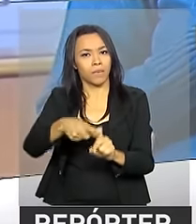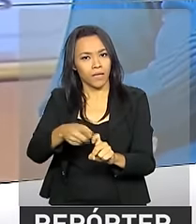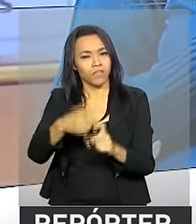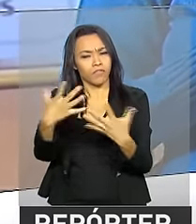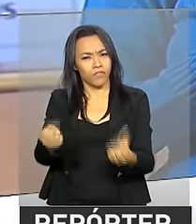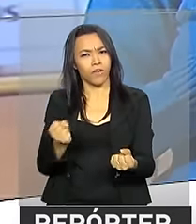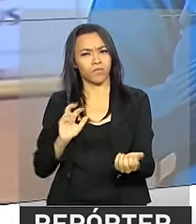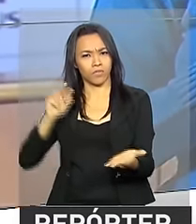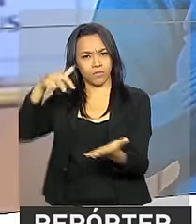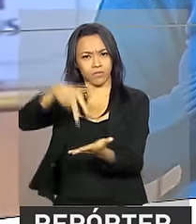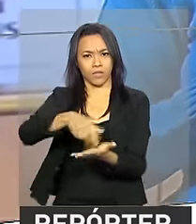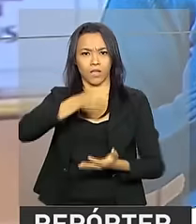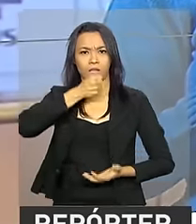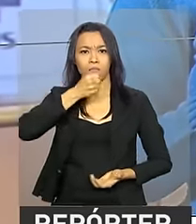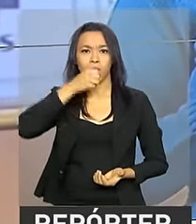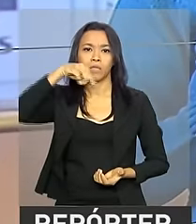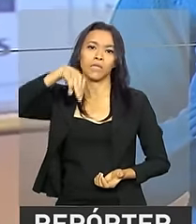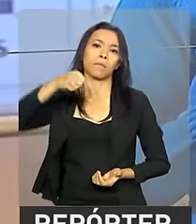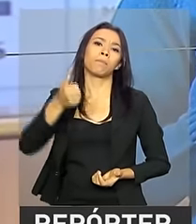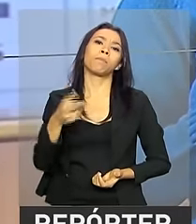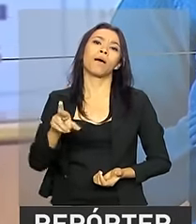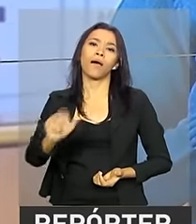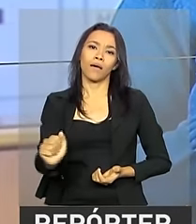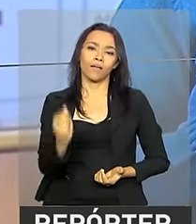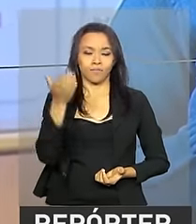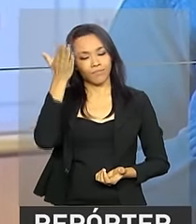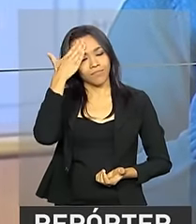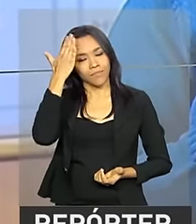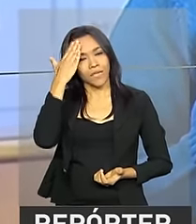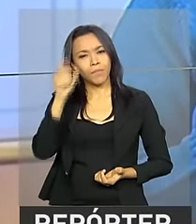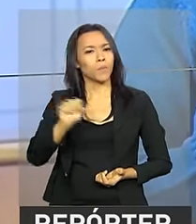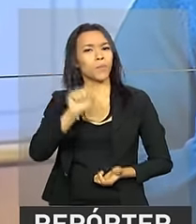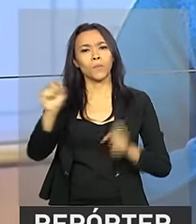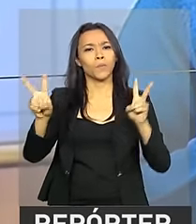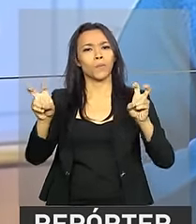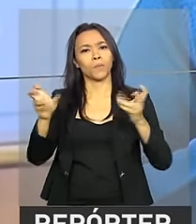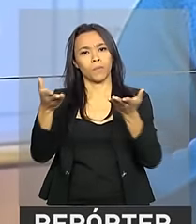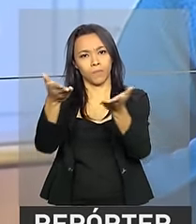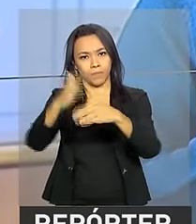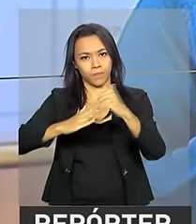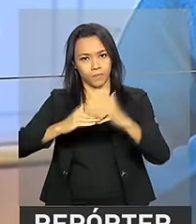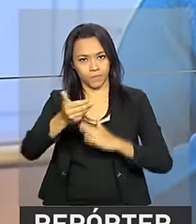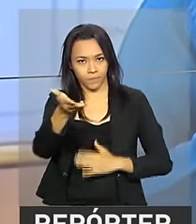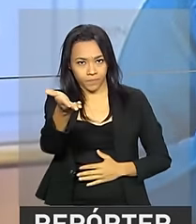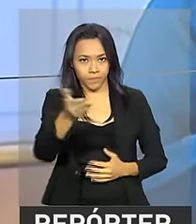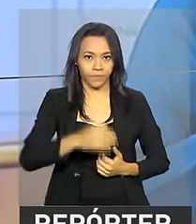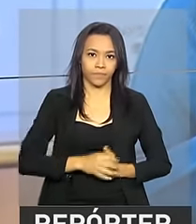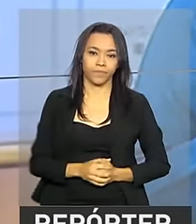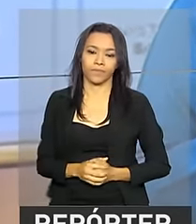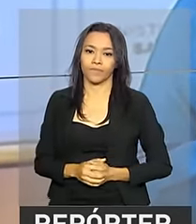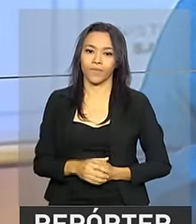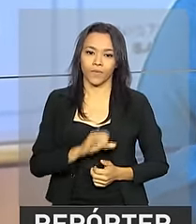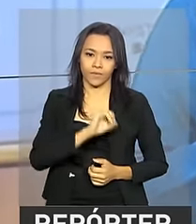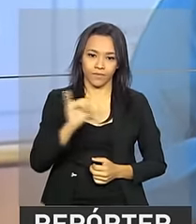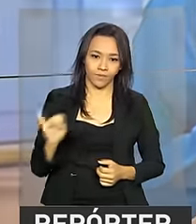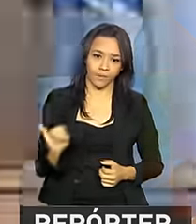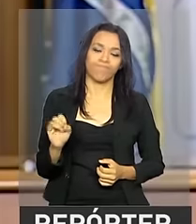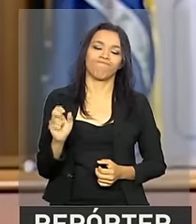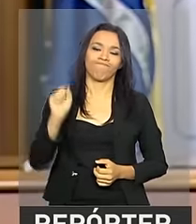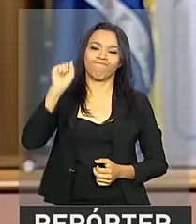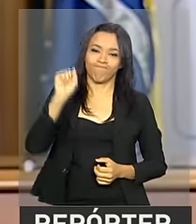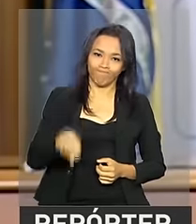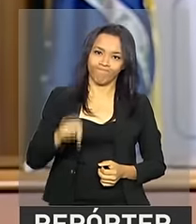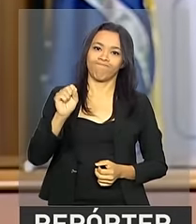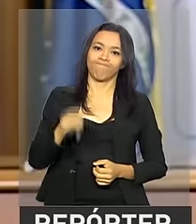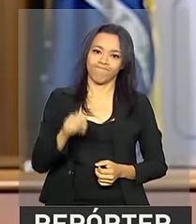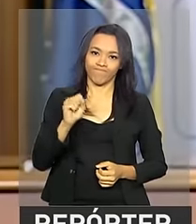Knupp, que está lá no Ministério da Saúde acompanhando esse assunto. Oi, Mara. Oi, Leandro, é isso mesmo.